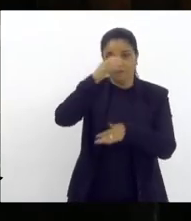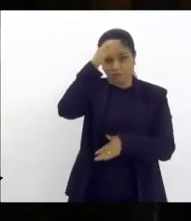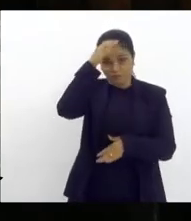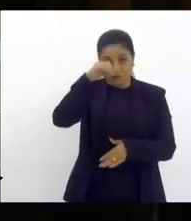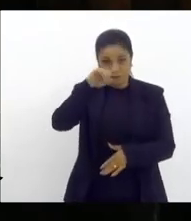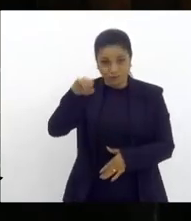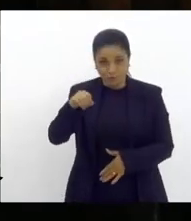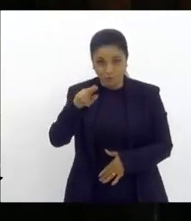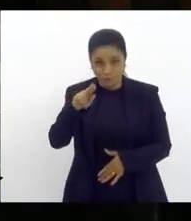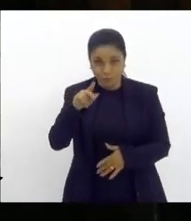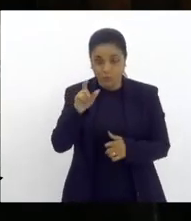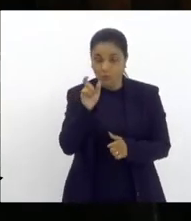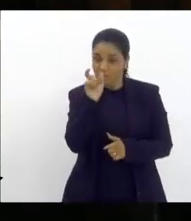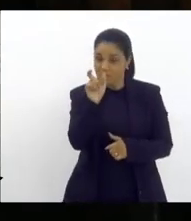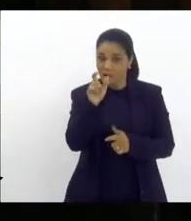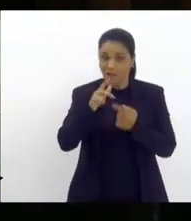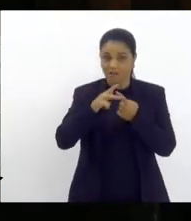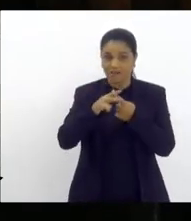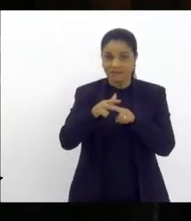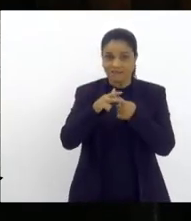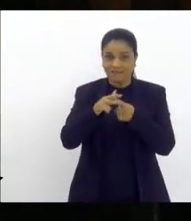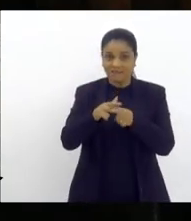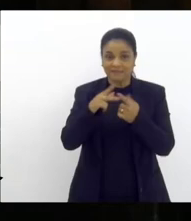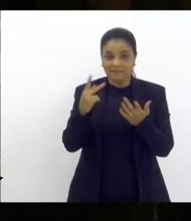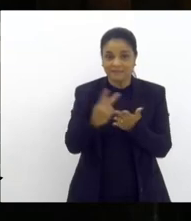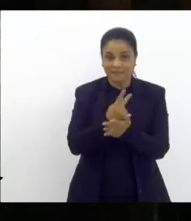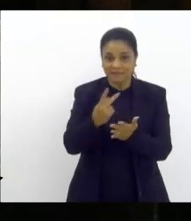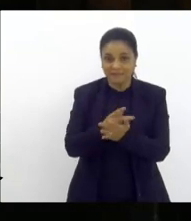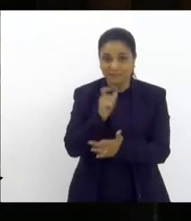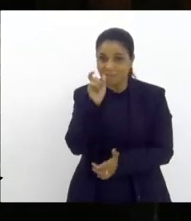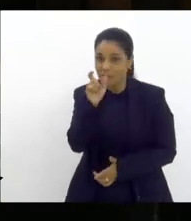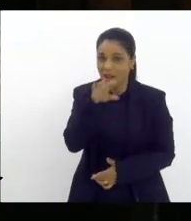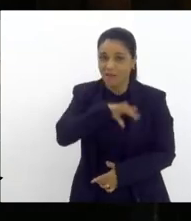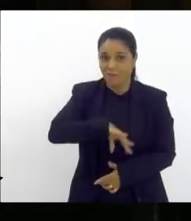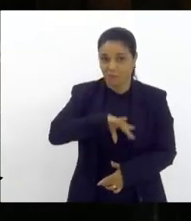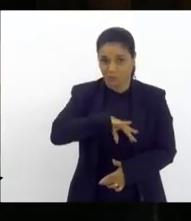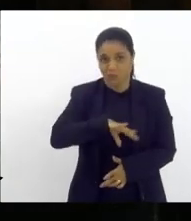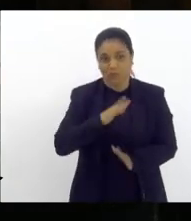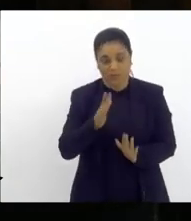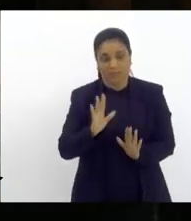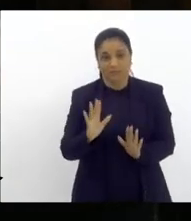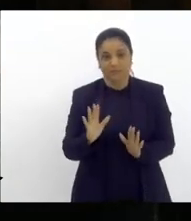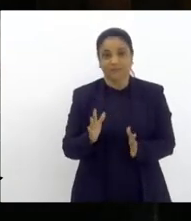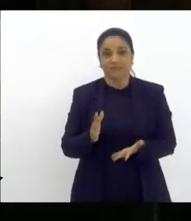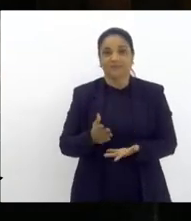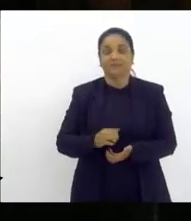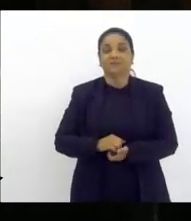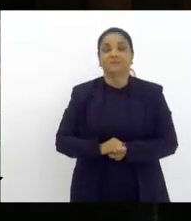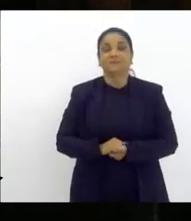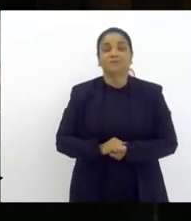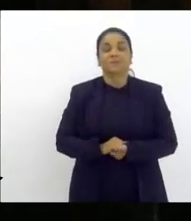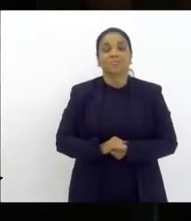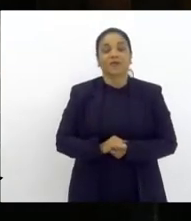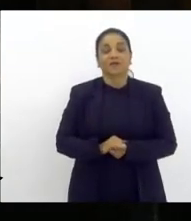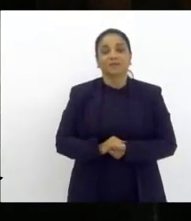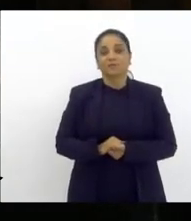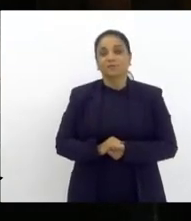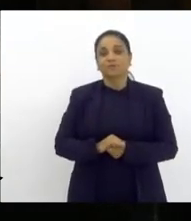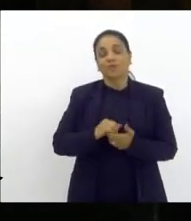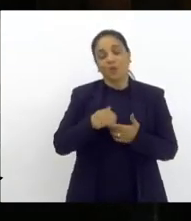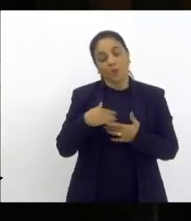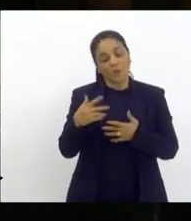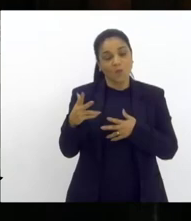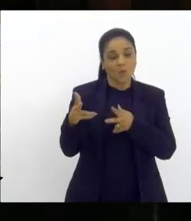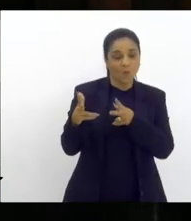só uma correção do vernáculo senhor presidente eu observei atentamente aqui algumas